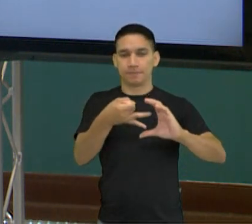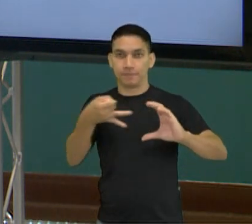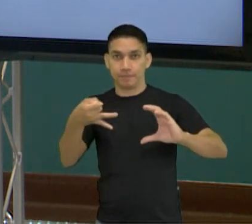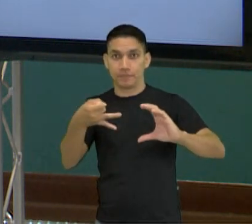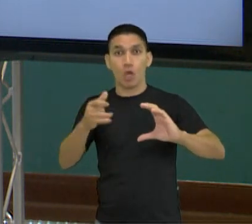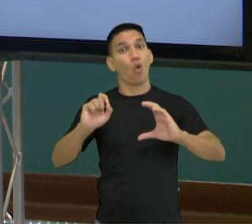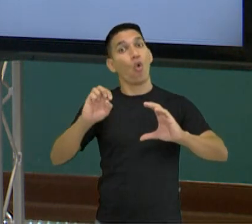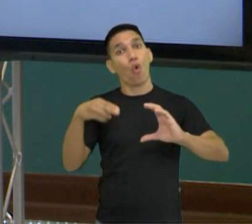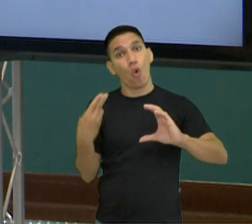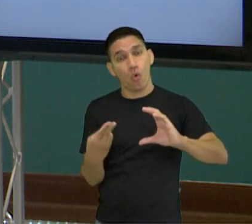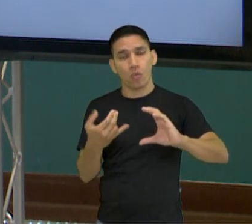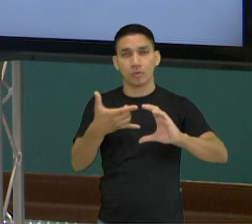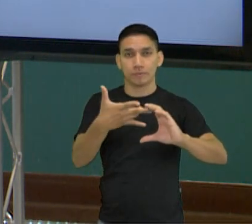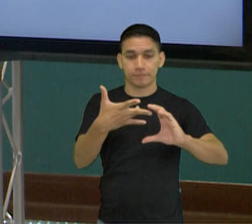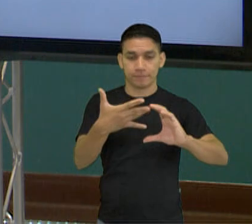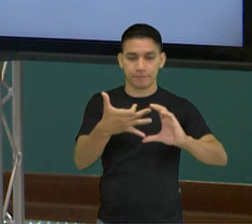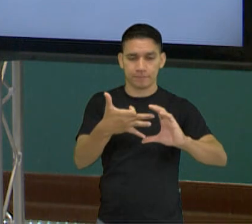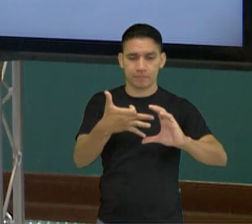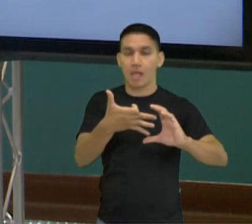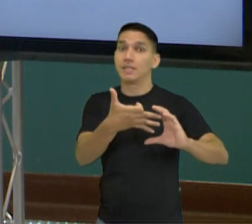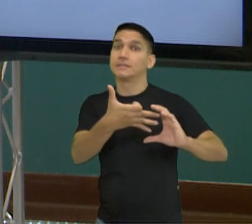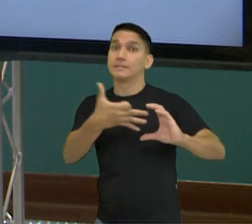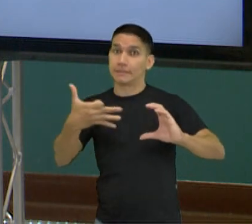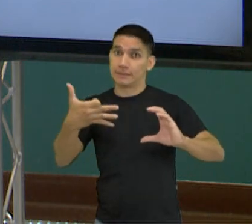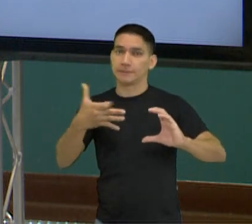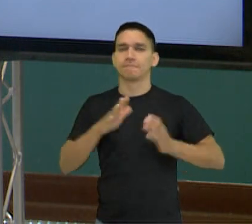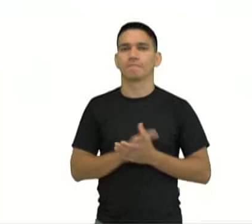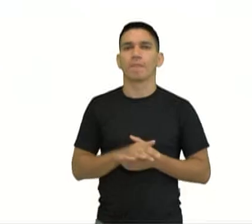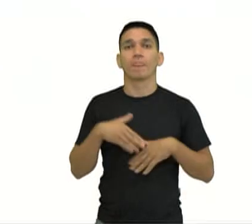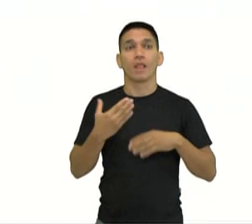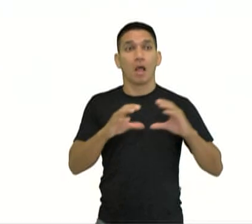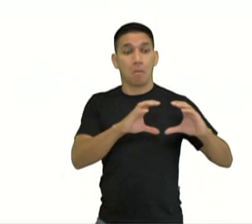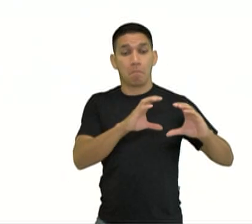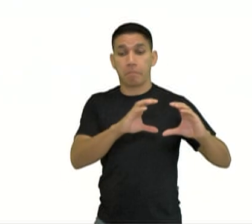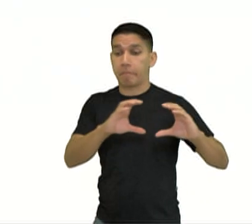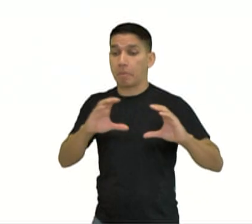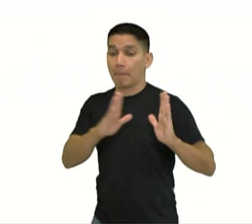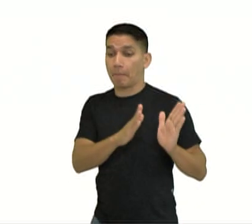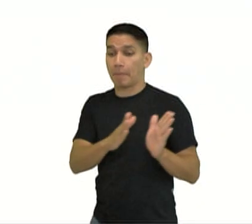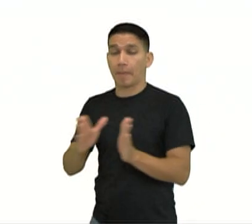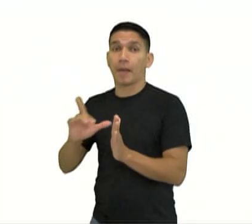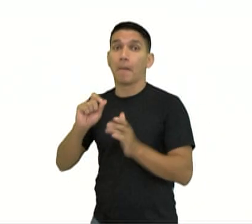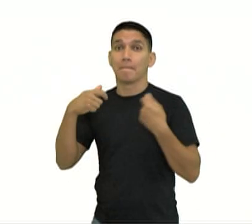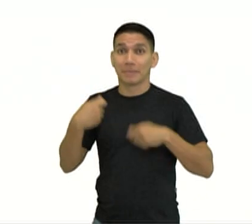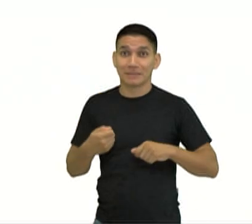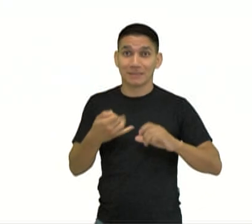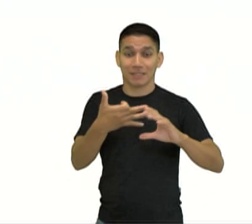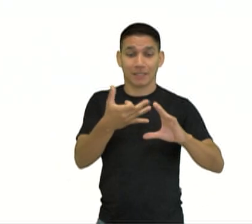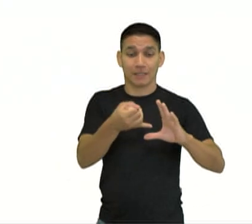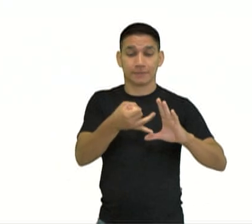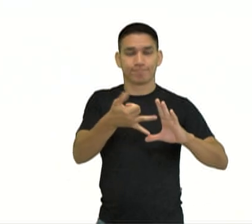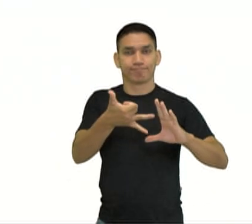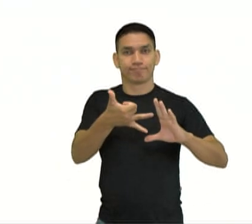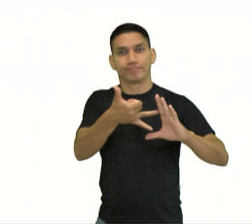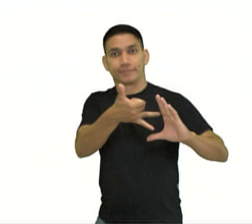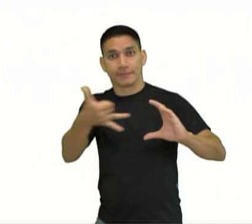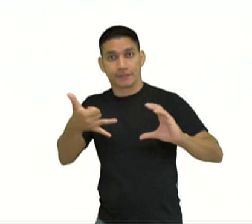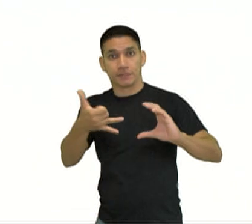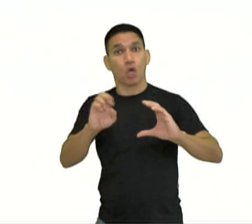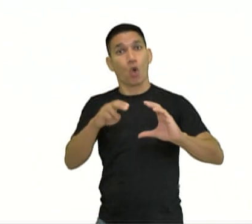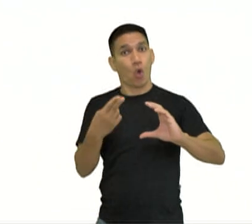a cadeia carbônica aqui principal, ela obrigatoriamente tem que conter essa dupla ligação. E aí nós